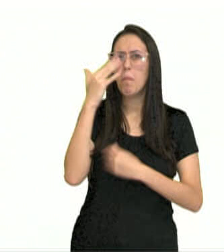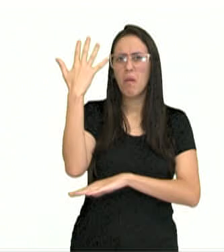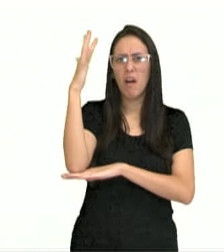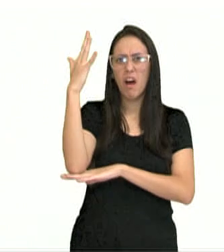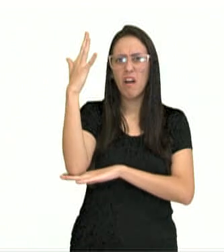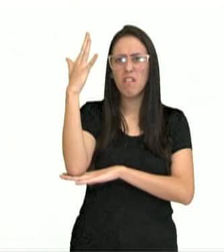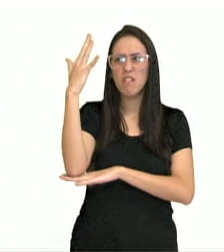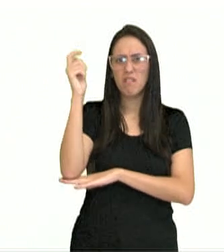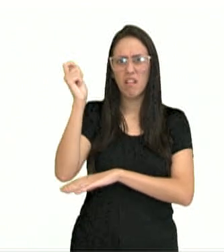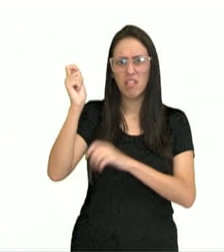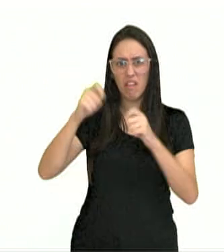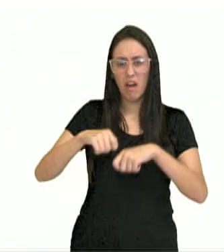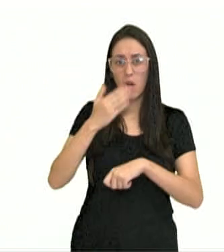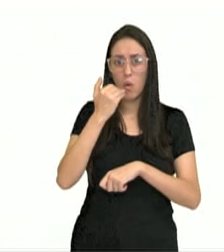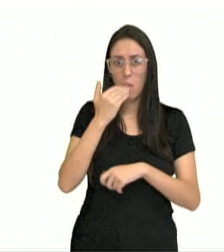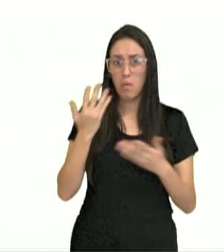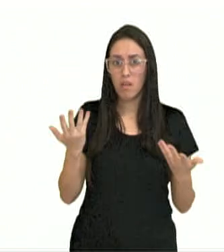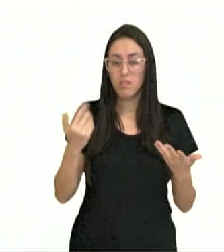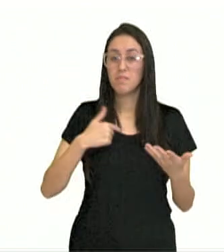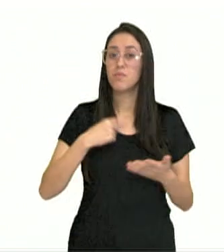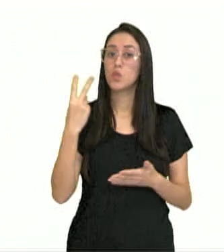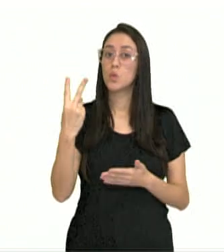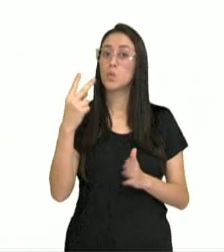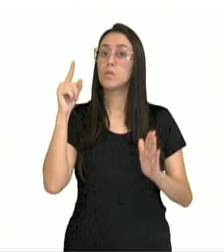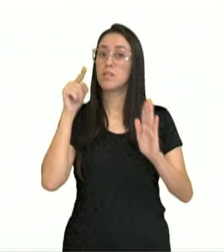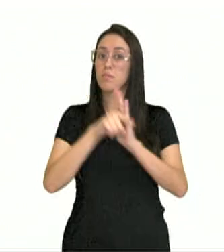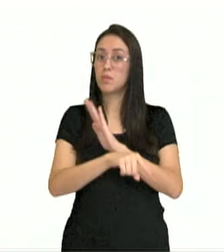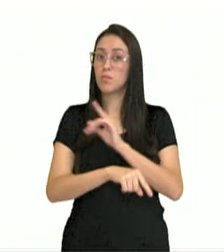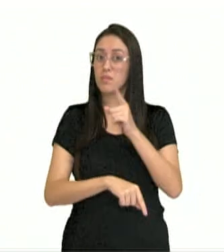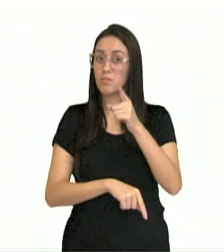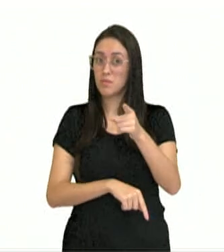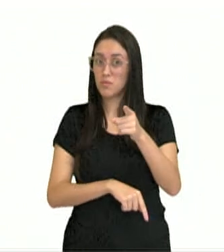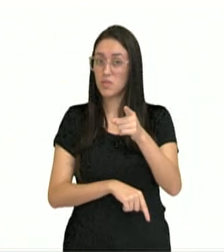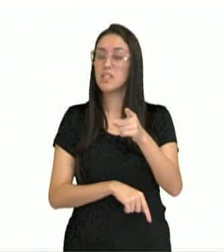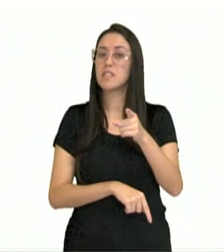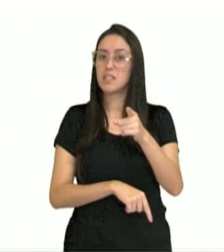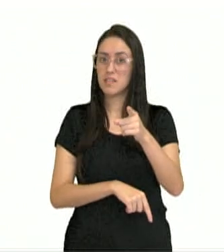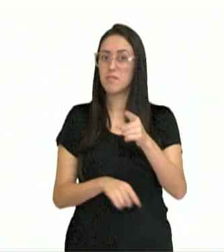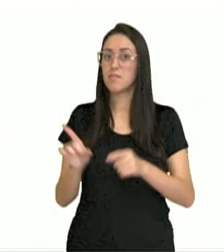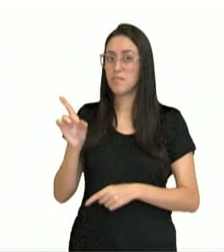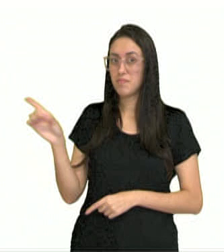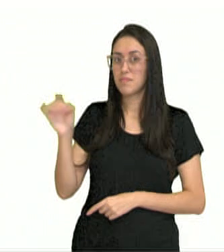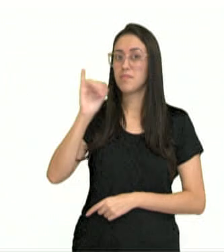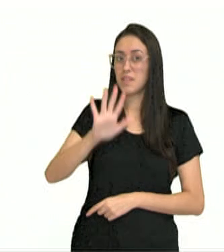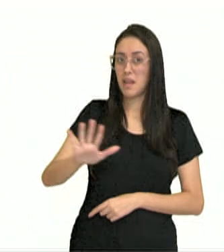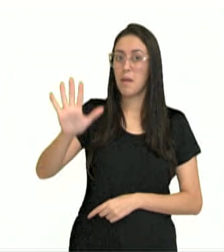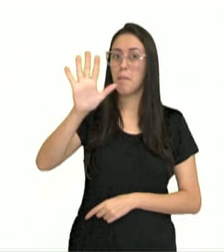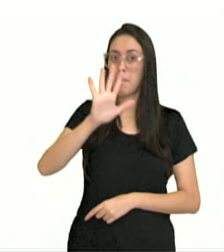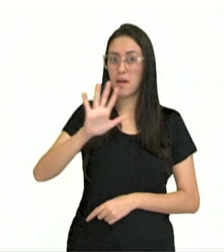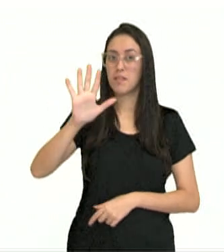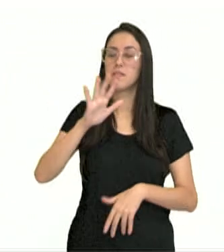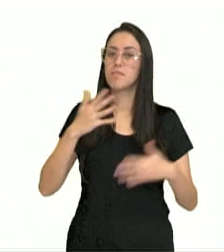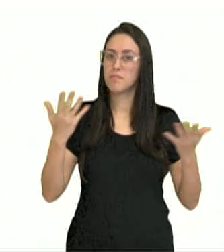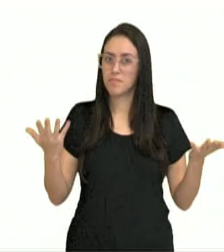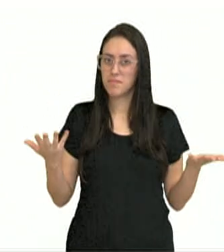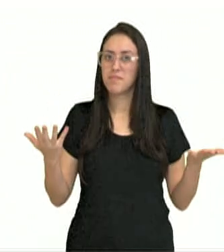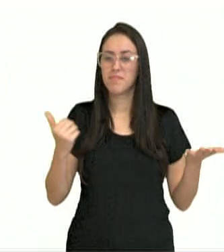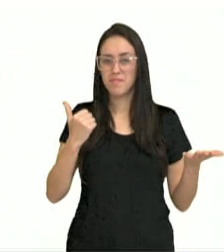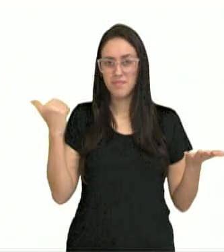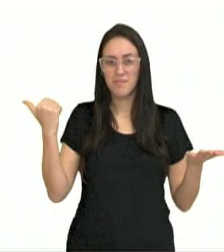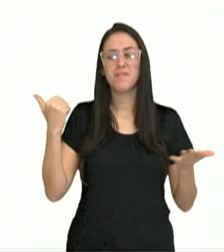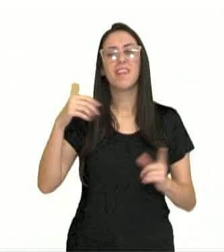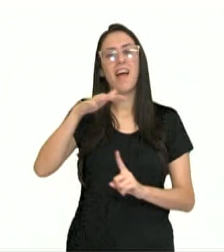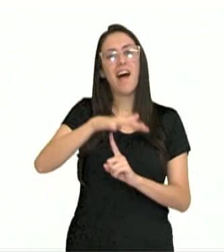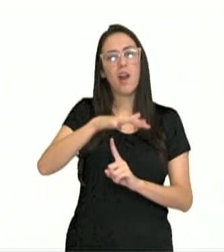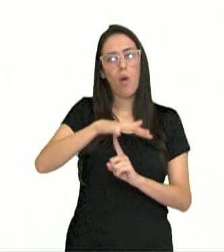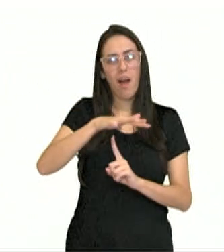super curioso. Fiz 2 perguntas com base nessa imagem. Então eu apresento para vocês a araucária,